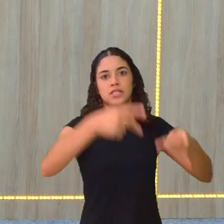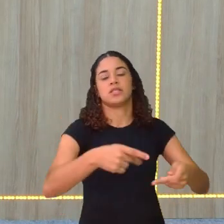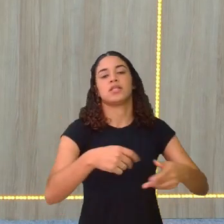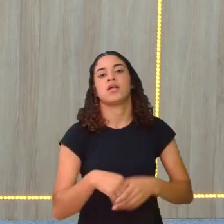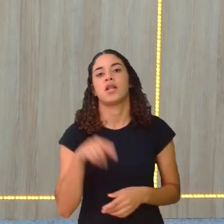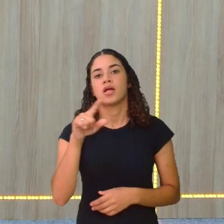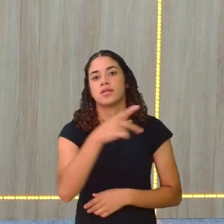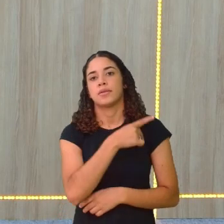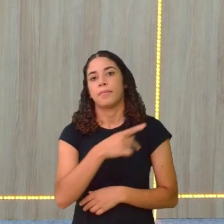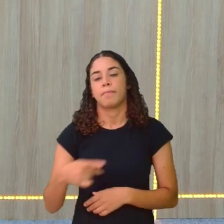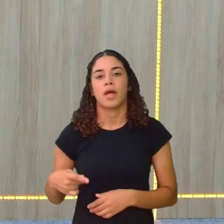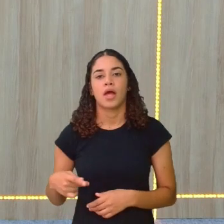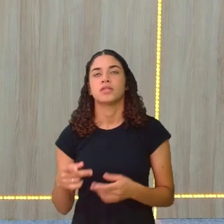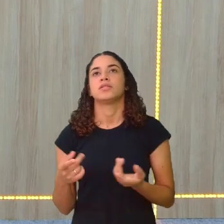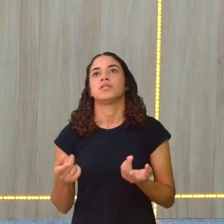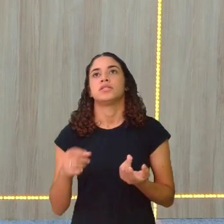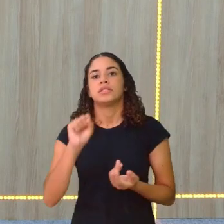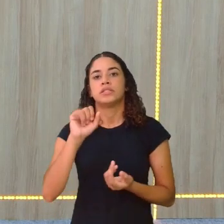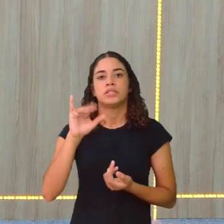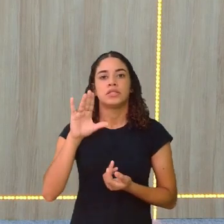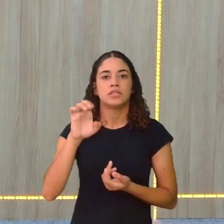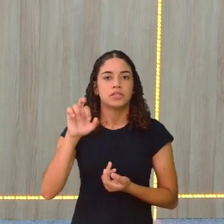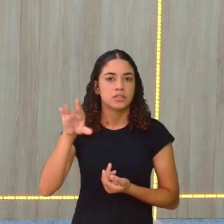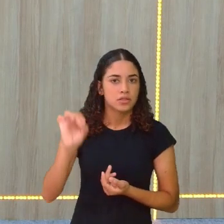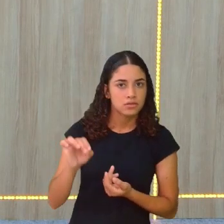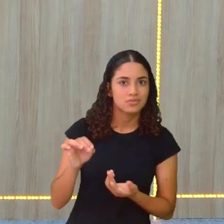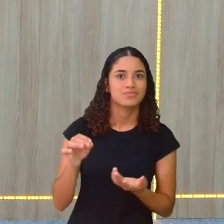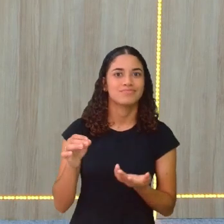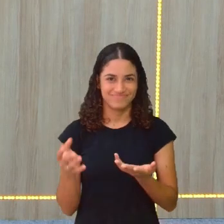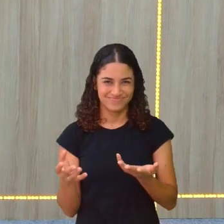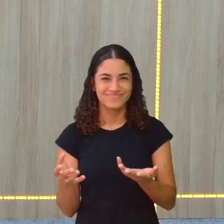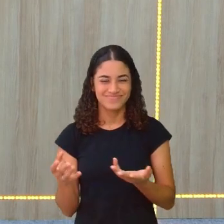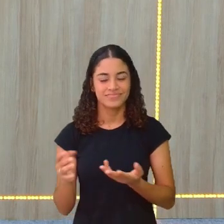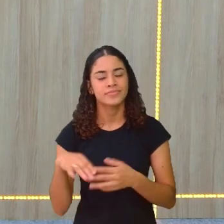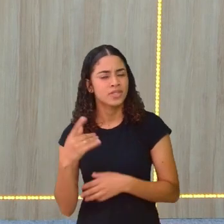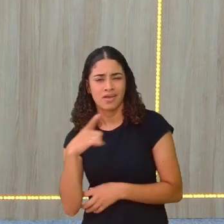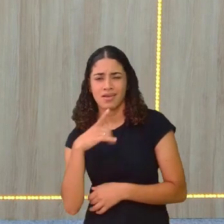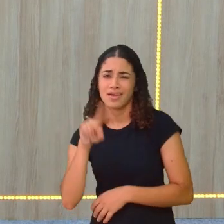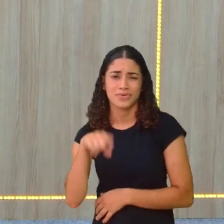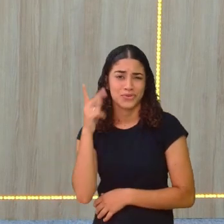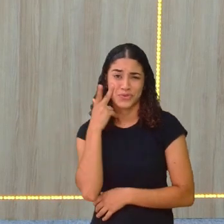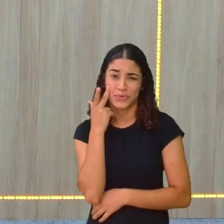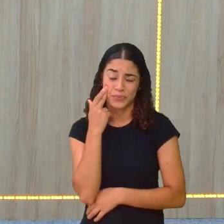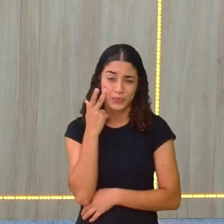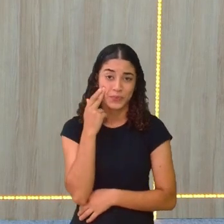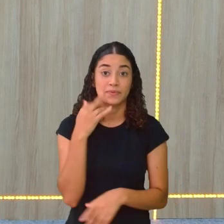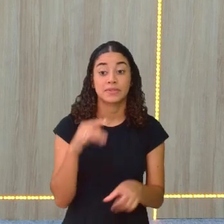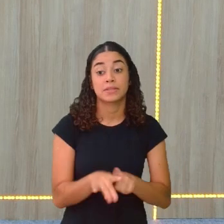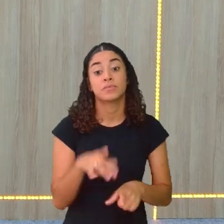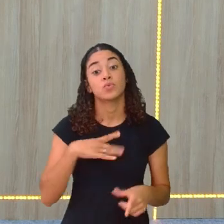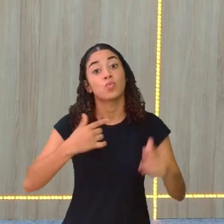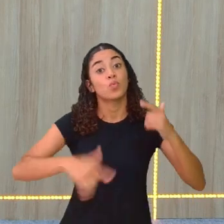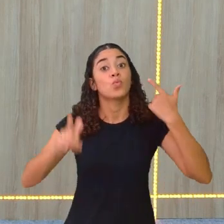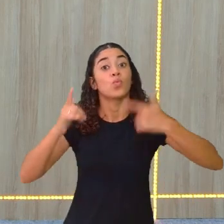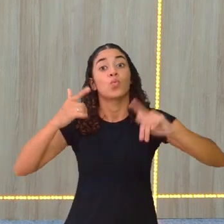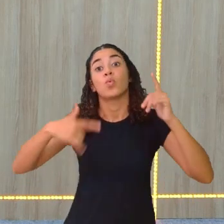Padre Cícero, por exemplo, né? Então é comum a gente ver isso, né? Há outras pessoas